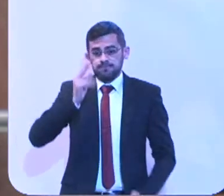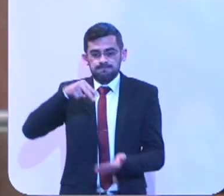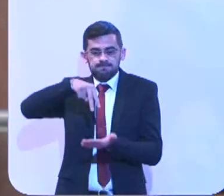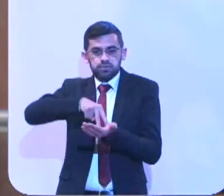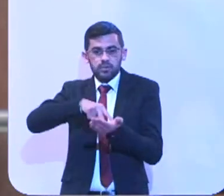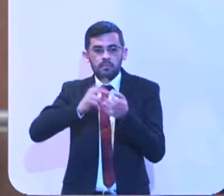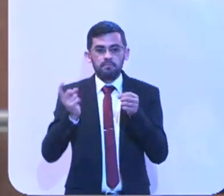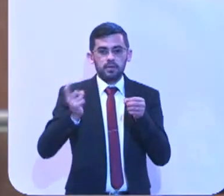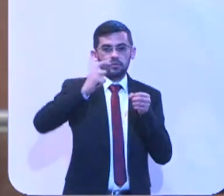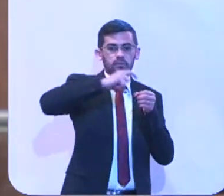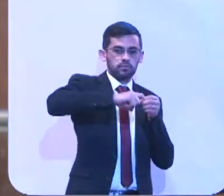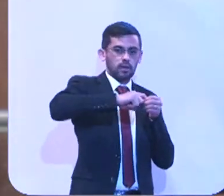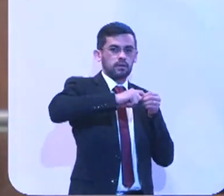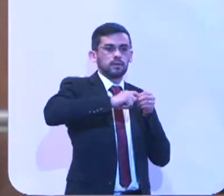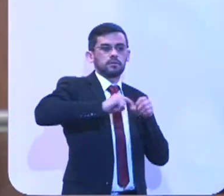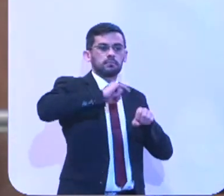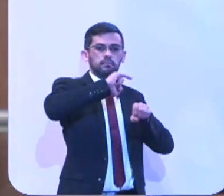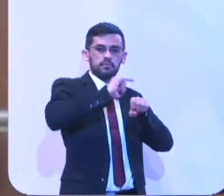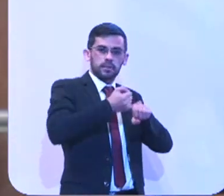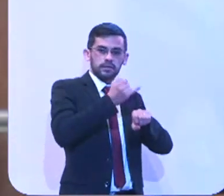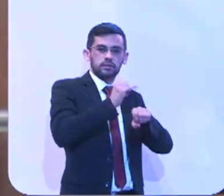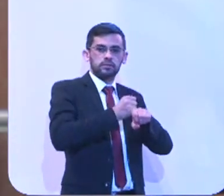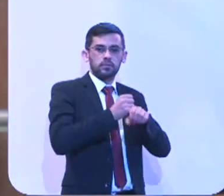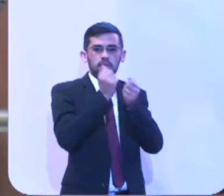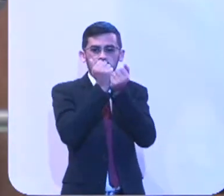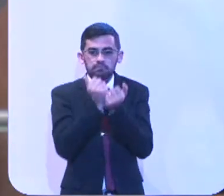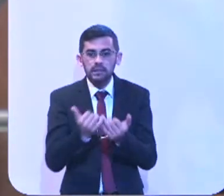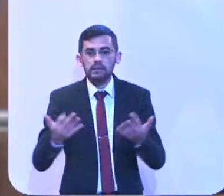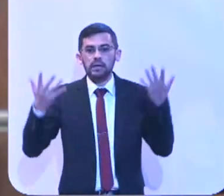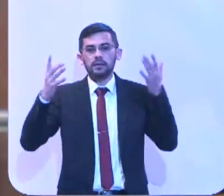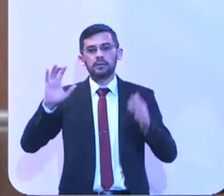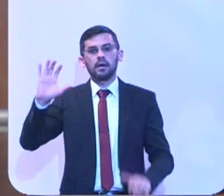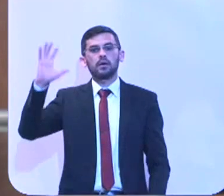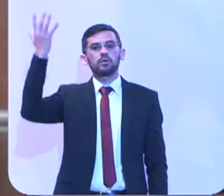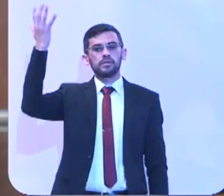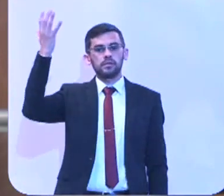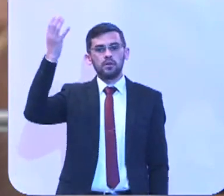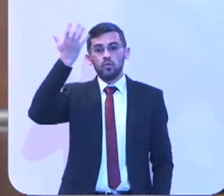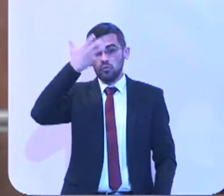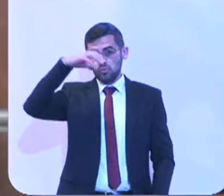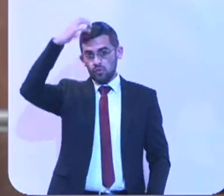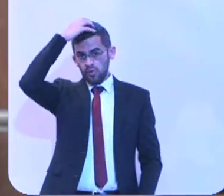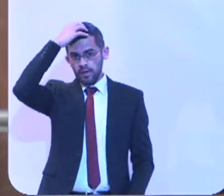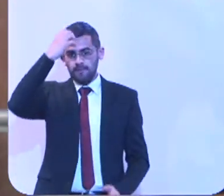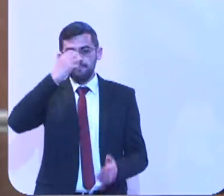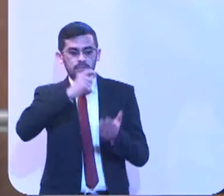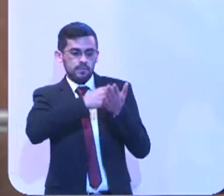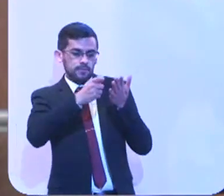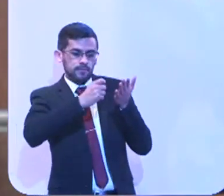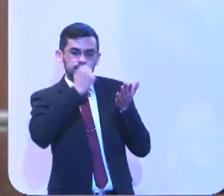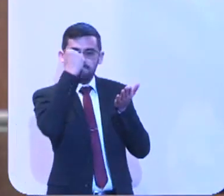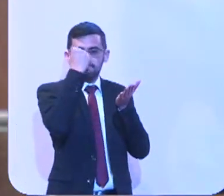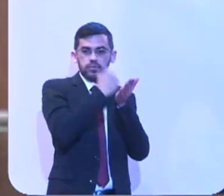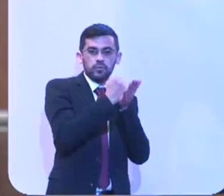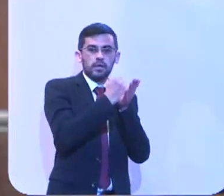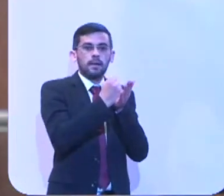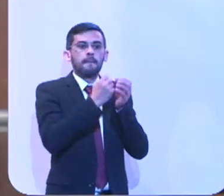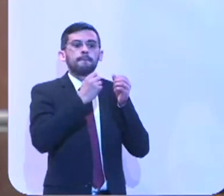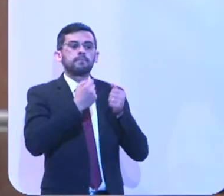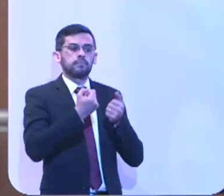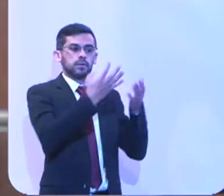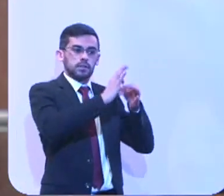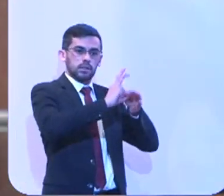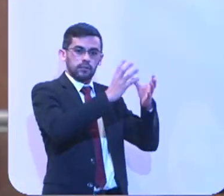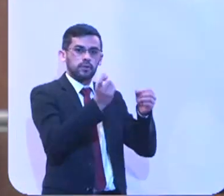levanta para voltar para casa. Um milagre acontece. O rei escreve um decreto, permite que eles voltem. E